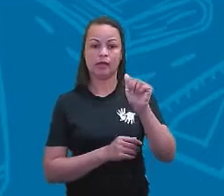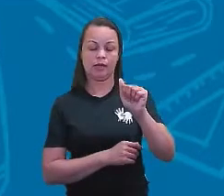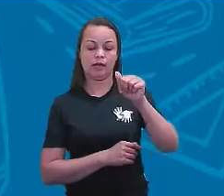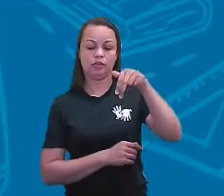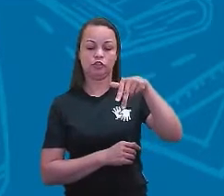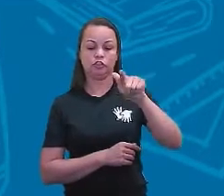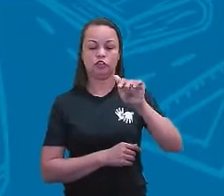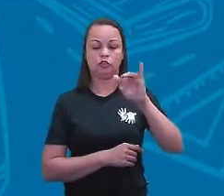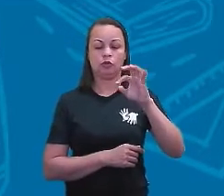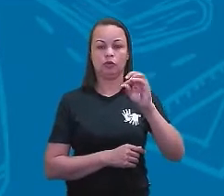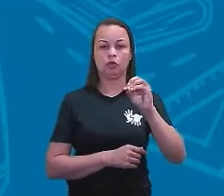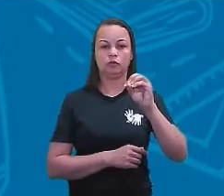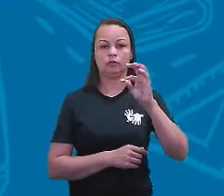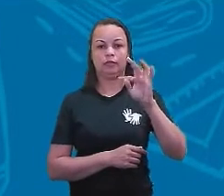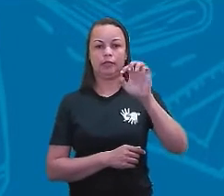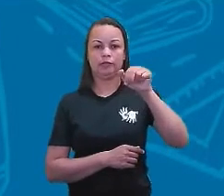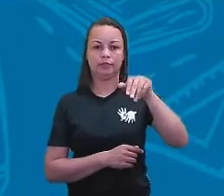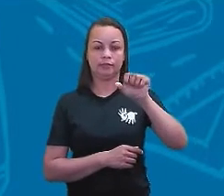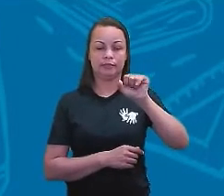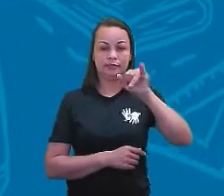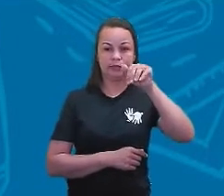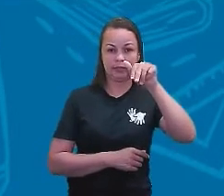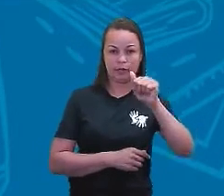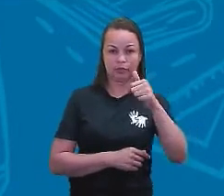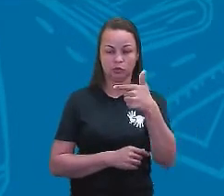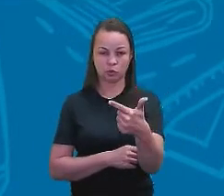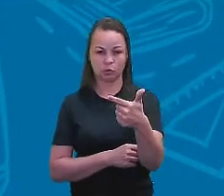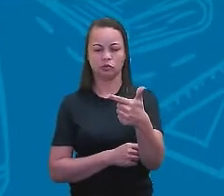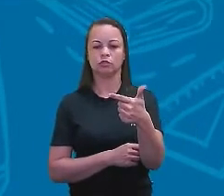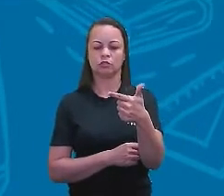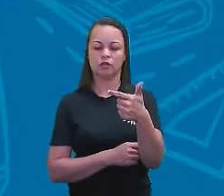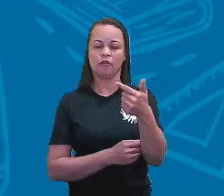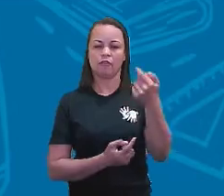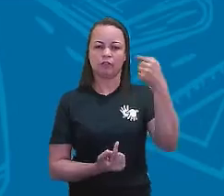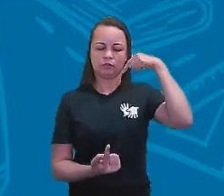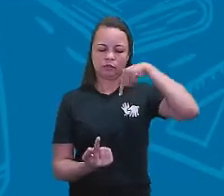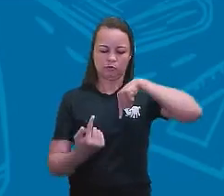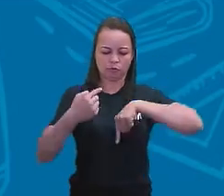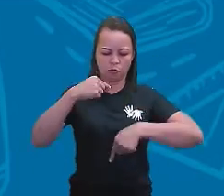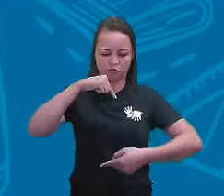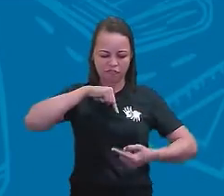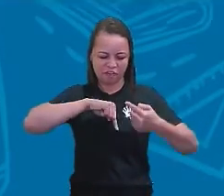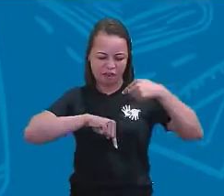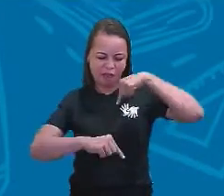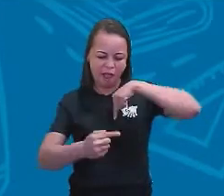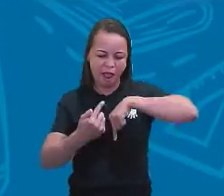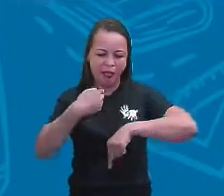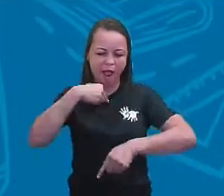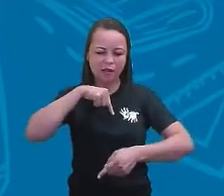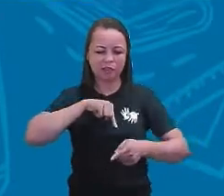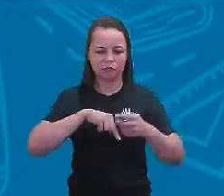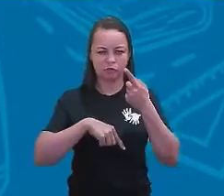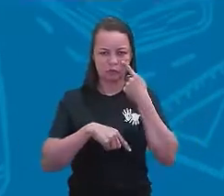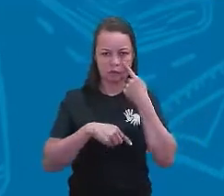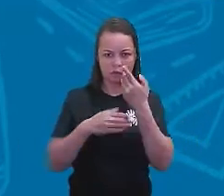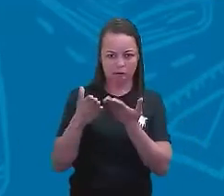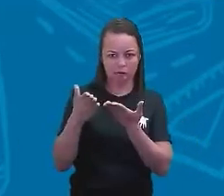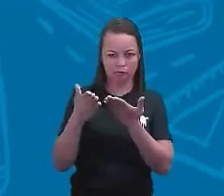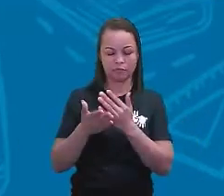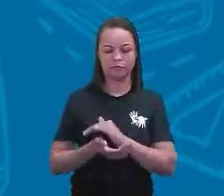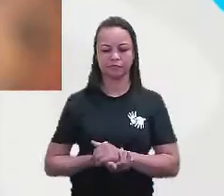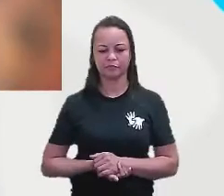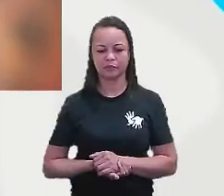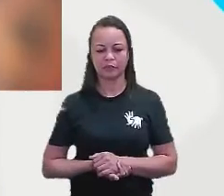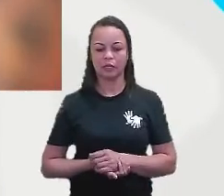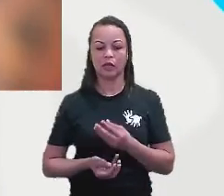angiotensina 2 vai interagir aonde? Nos vasos sanguíneos, como vocês vão ver agora, fazendo o que a gente